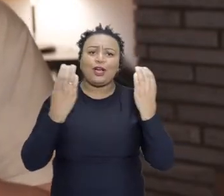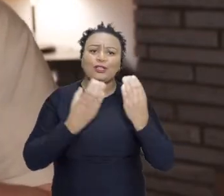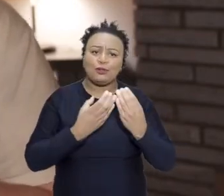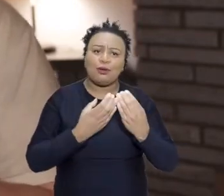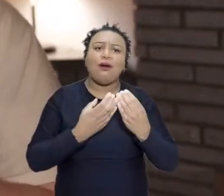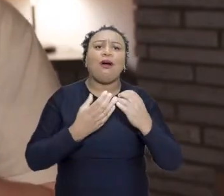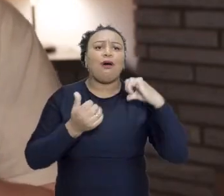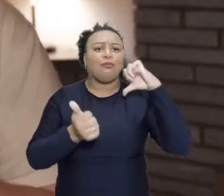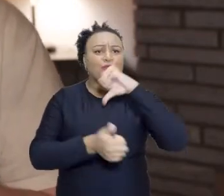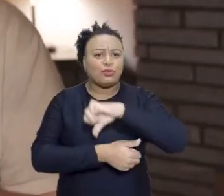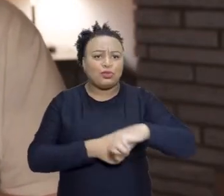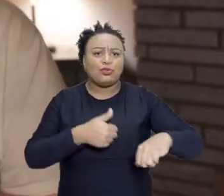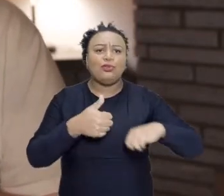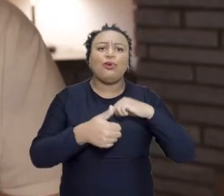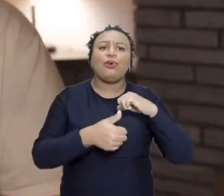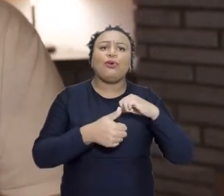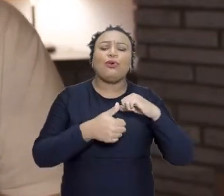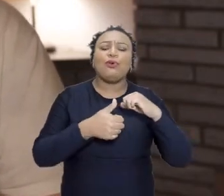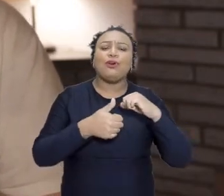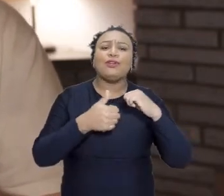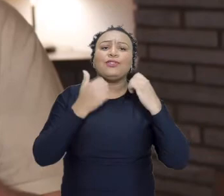teatro